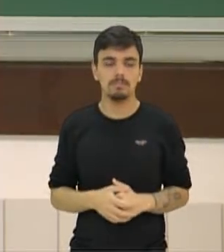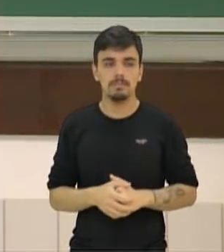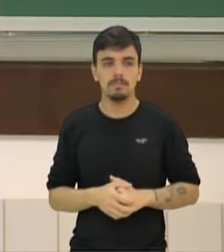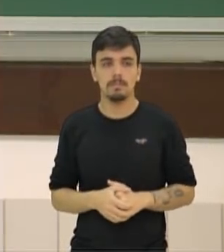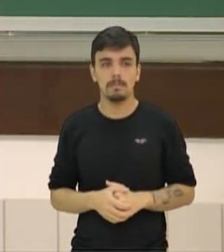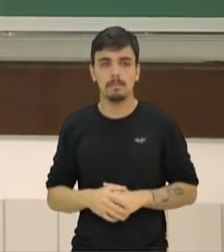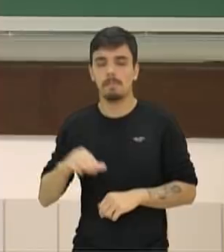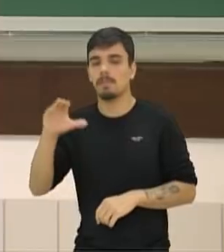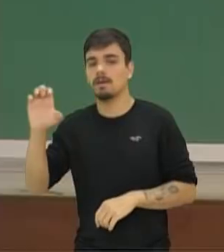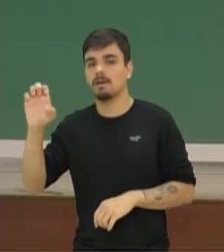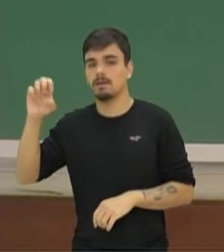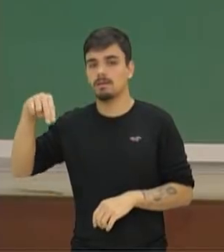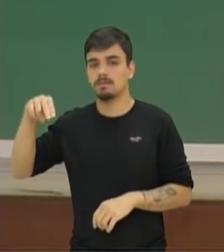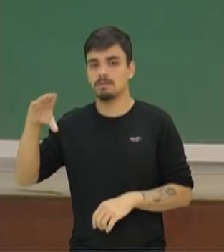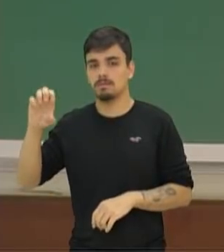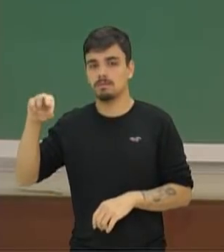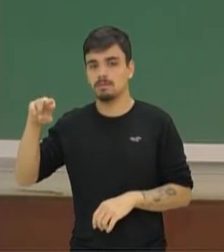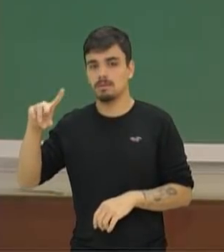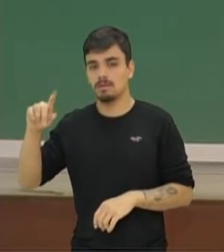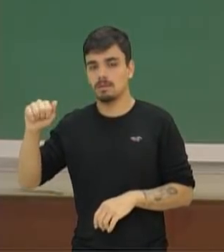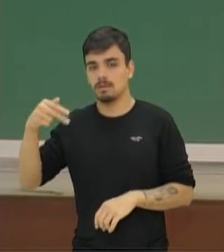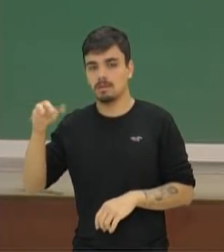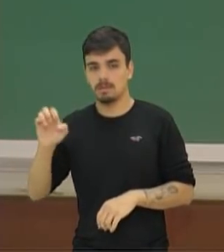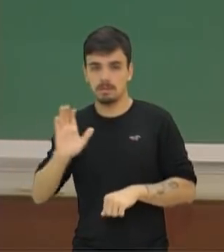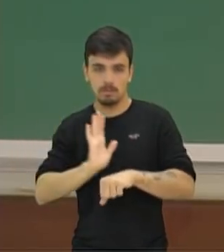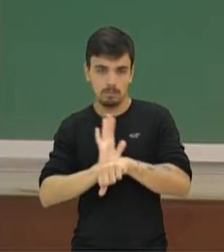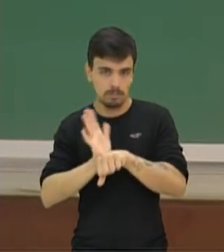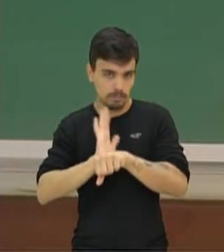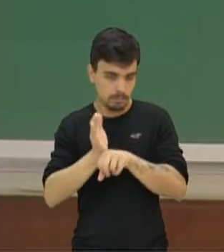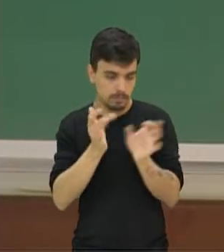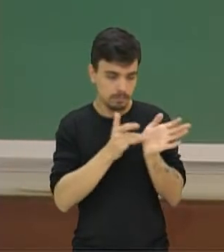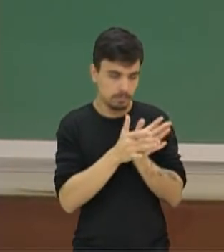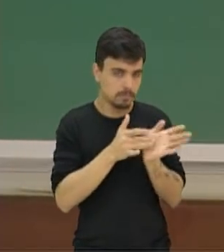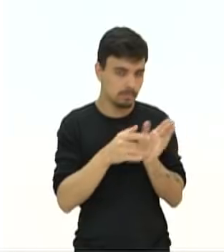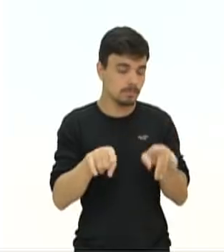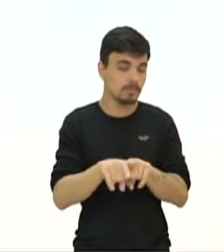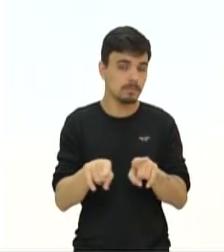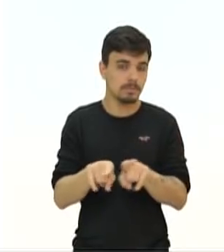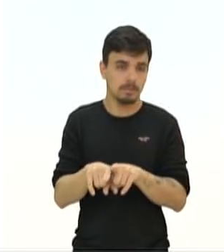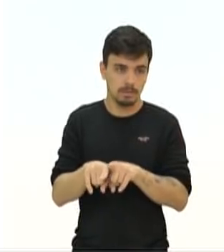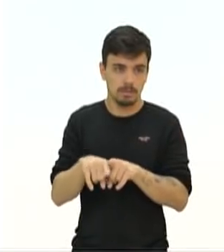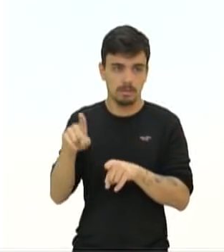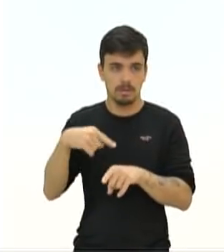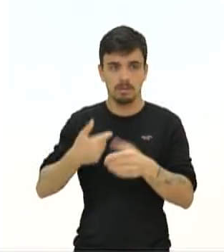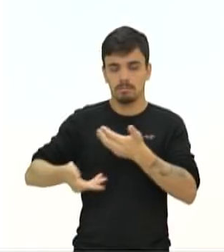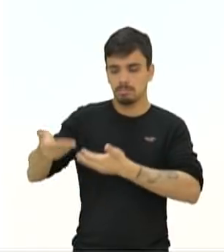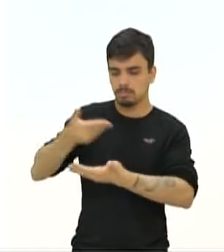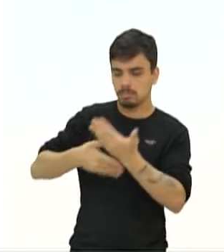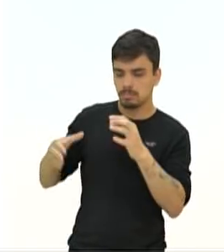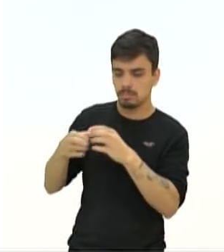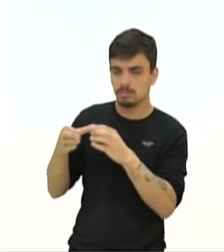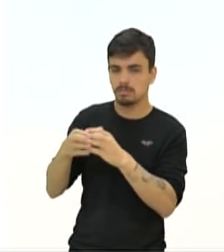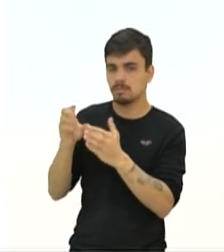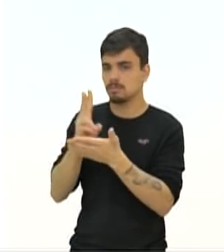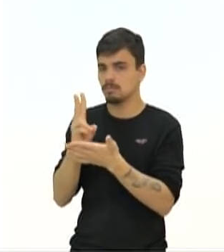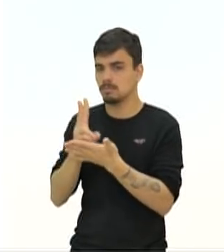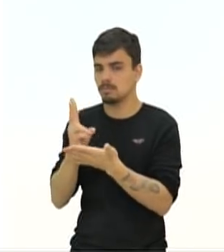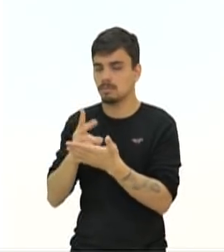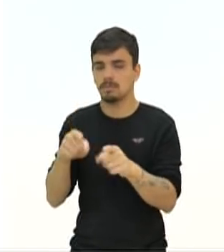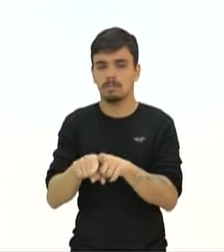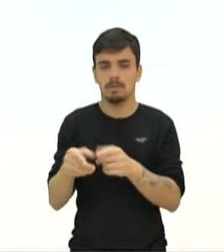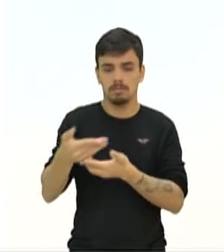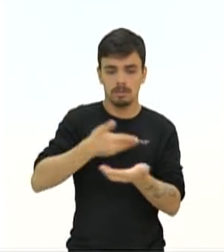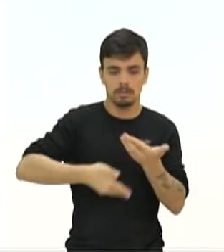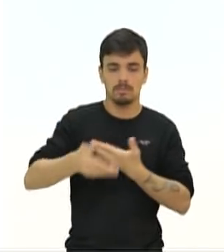Então, encenação. Nas apresentações, os indígenas e os colonos também participavam, né, com danças, cantos e